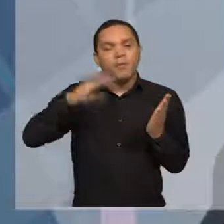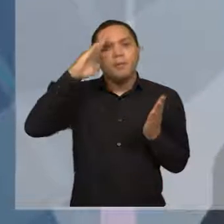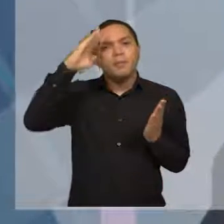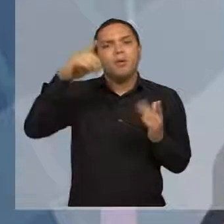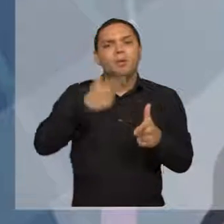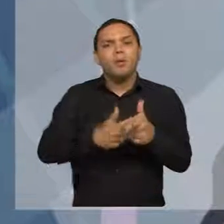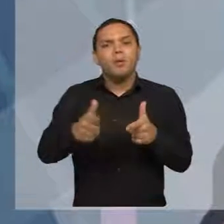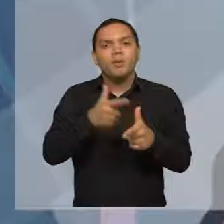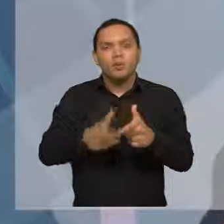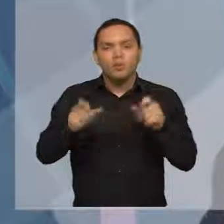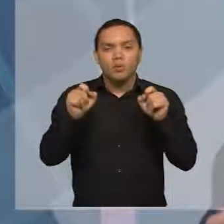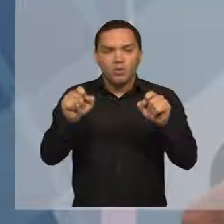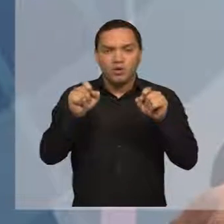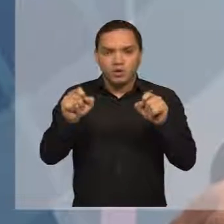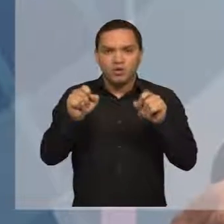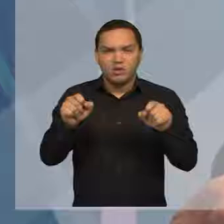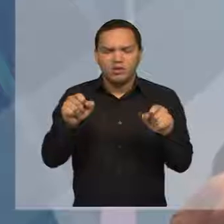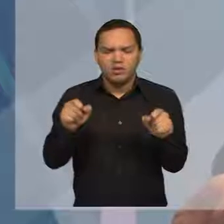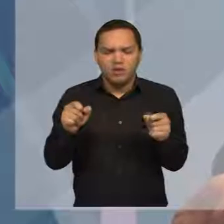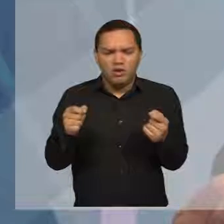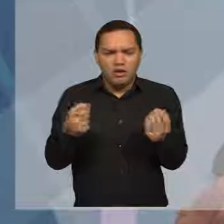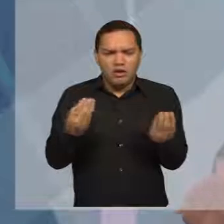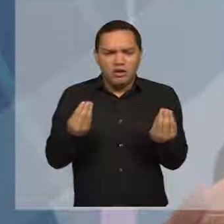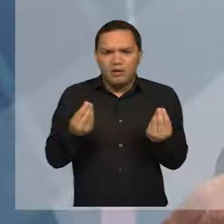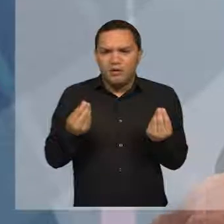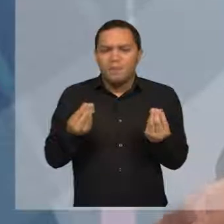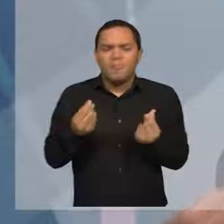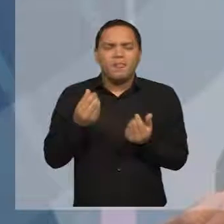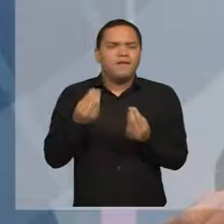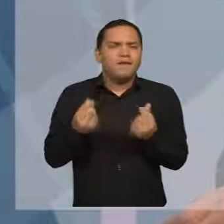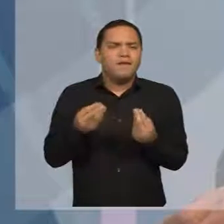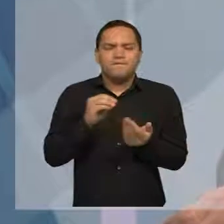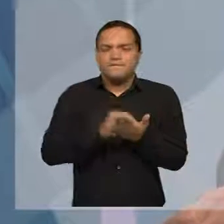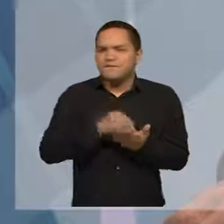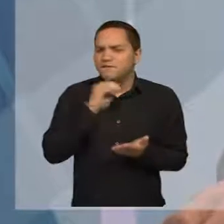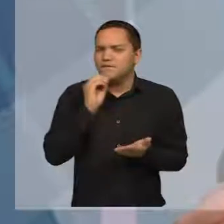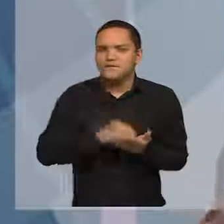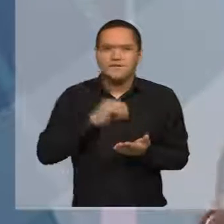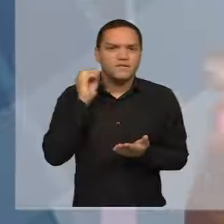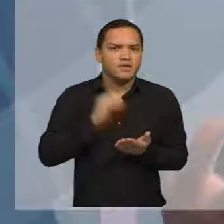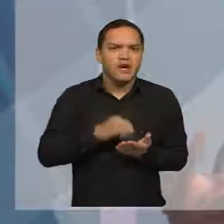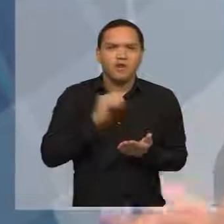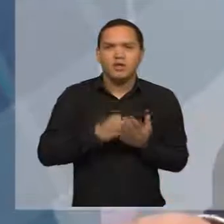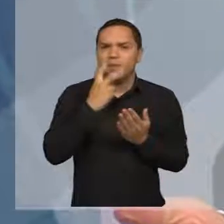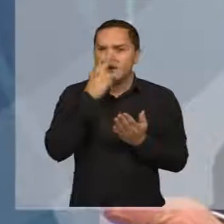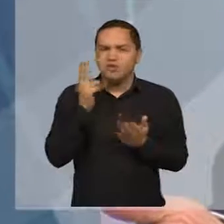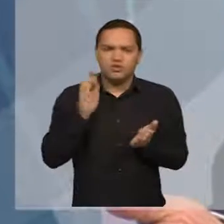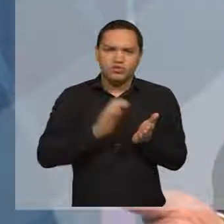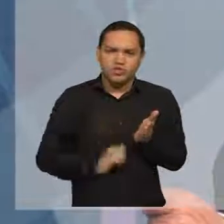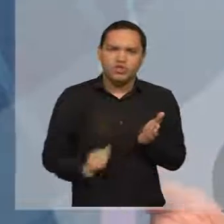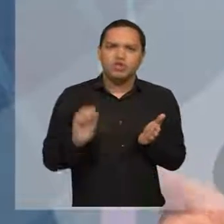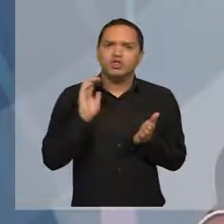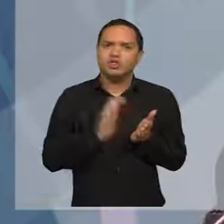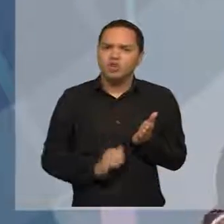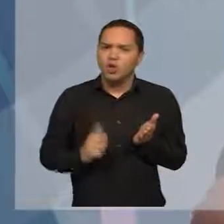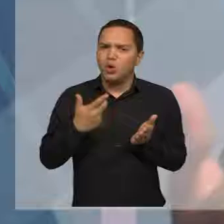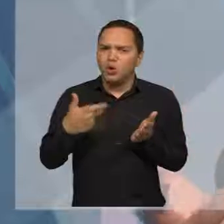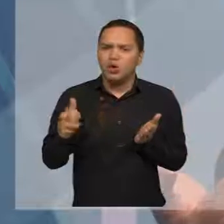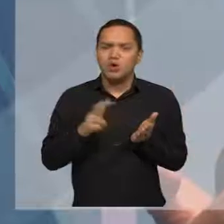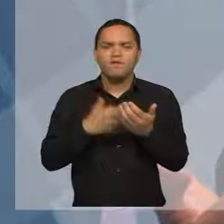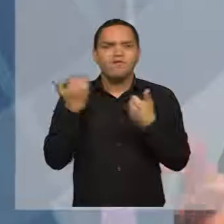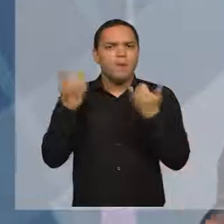é justamente a falta, né? Ou seja, a omissão, né,